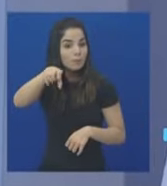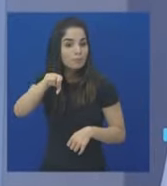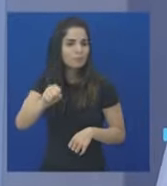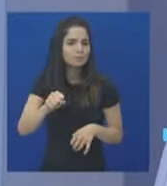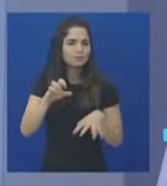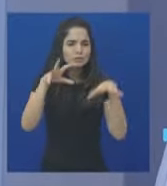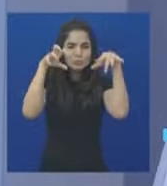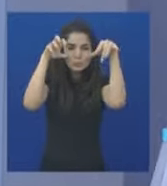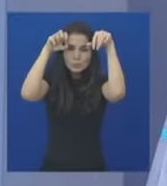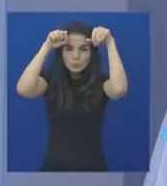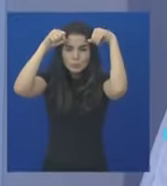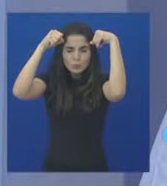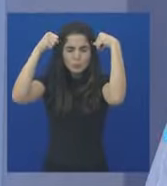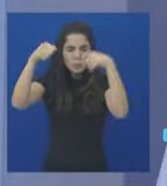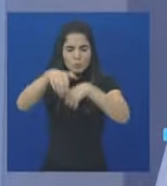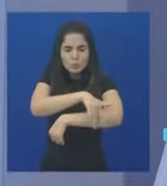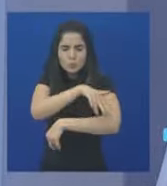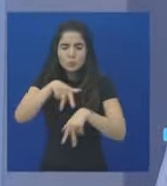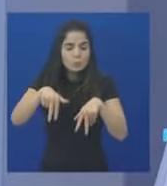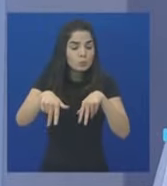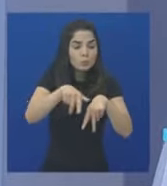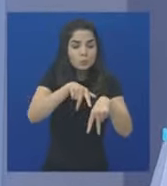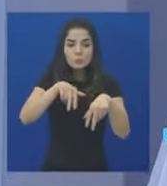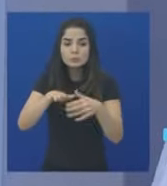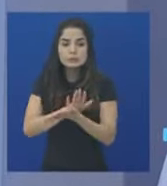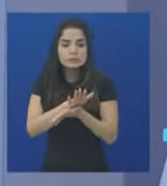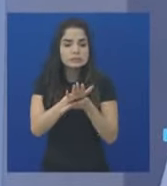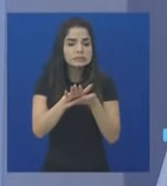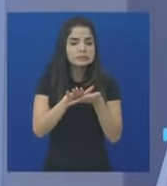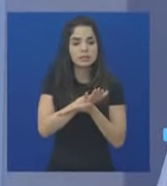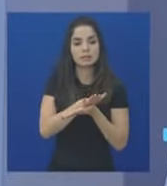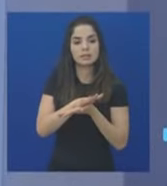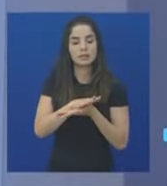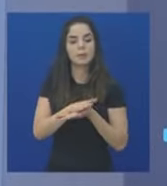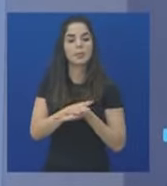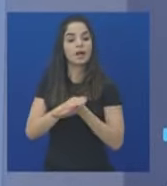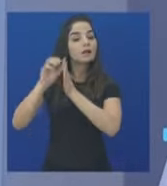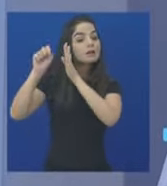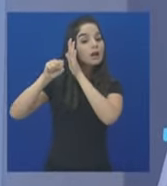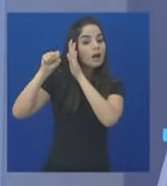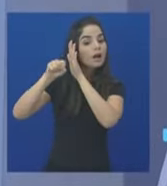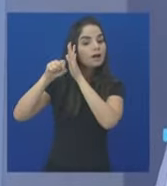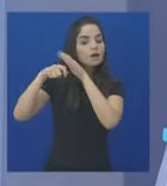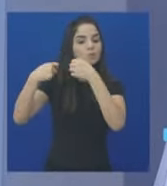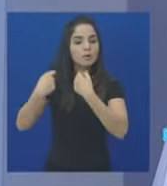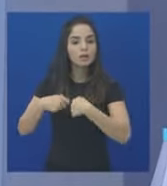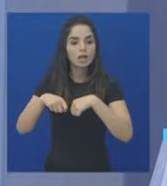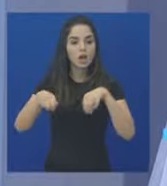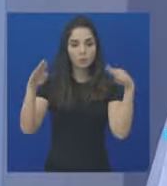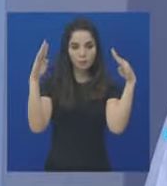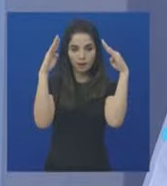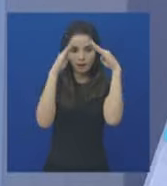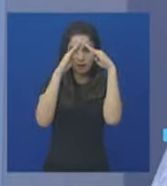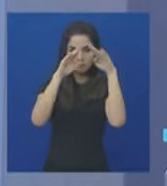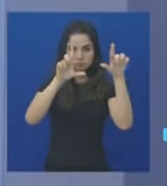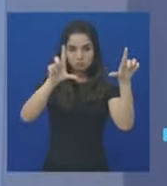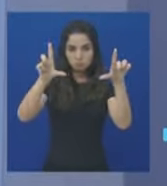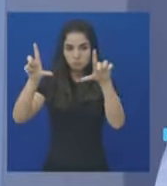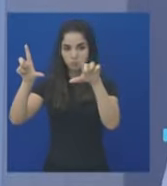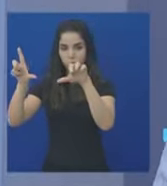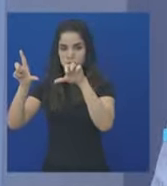hoje vive uma escuridão. Precisamos iluminar. Câmera é porque vamos fazer uma central de monitoramento. Teremos